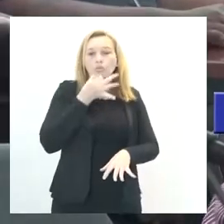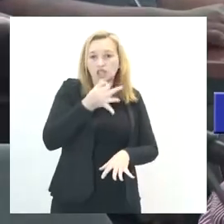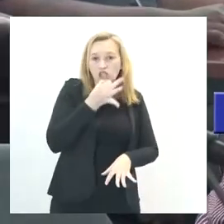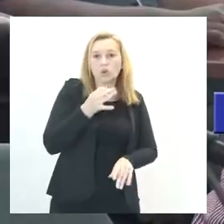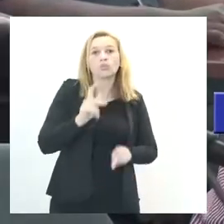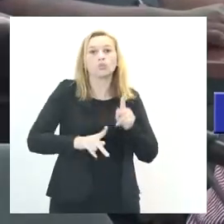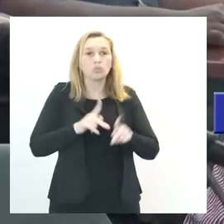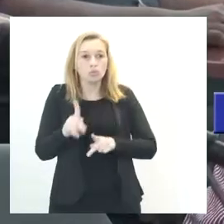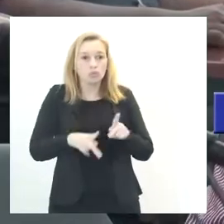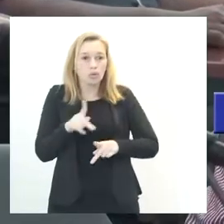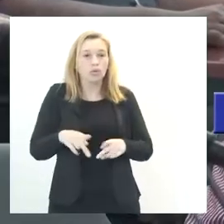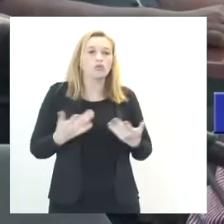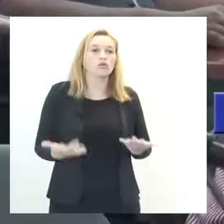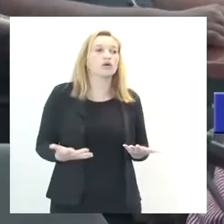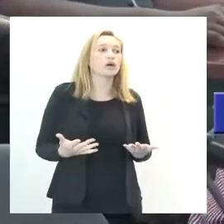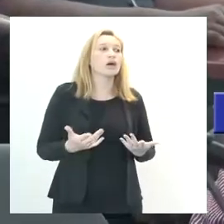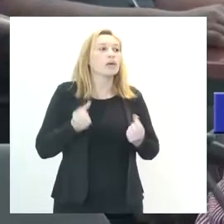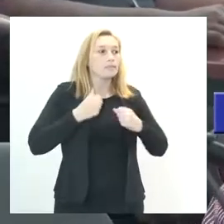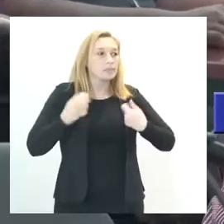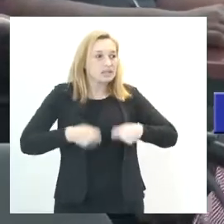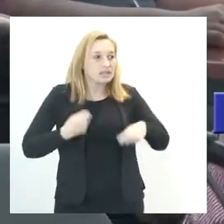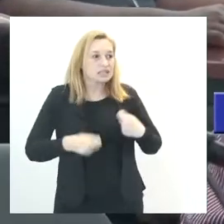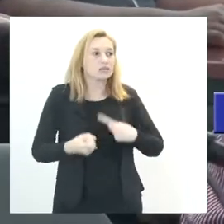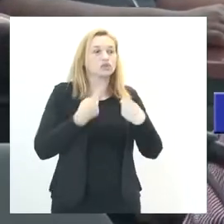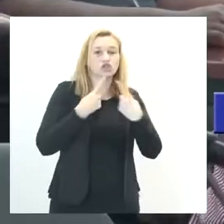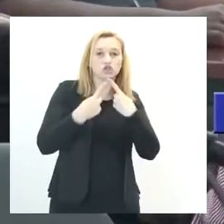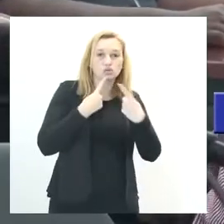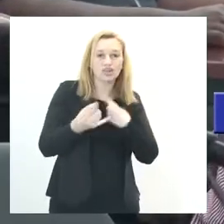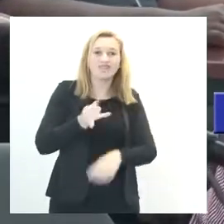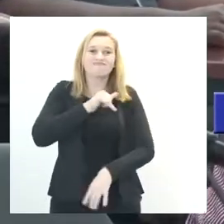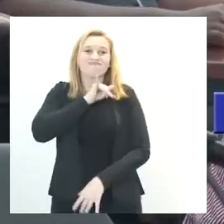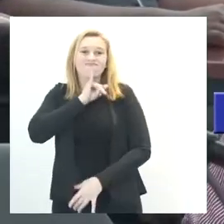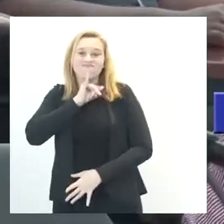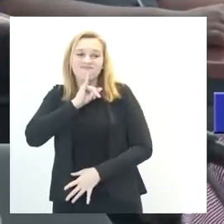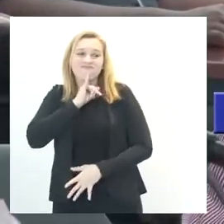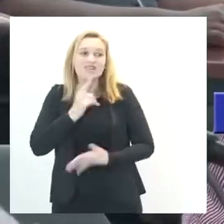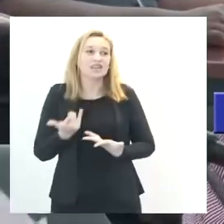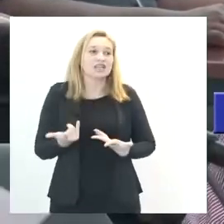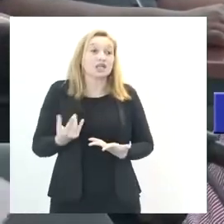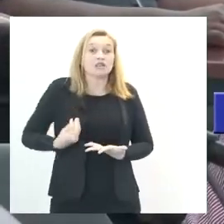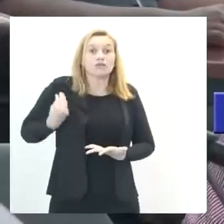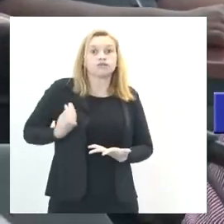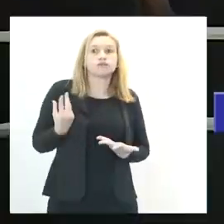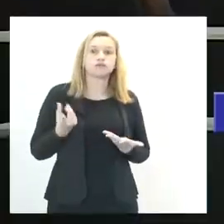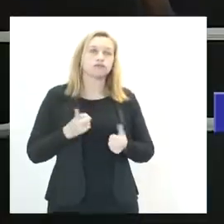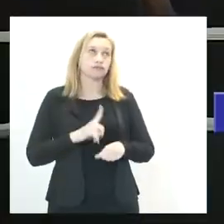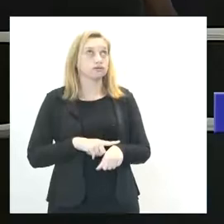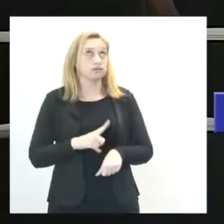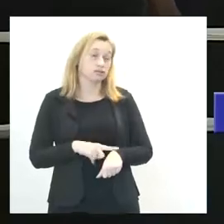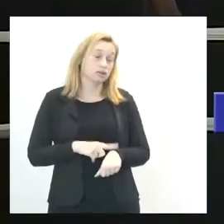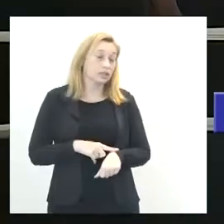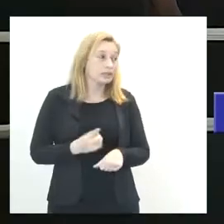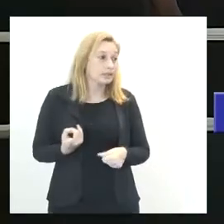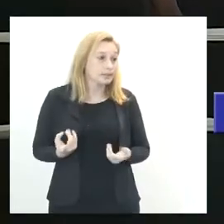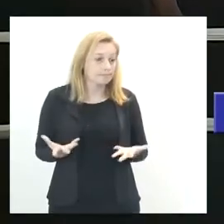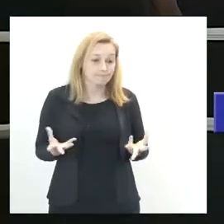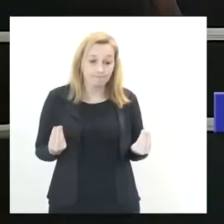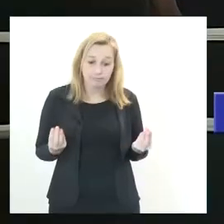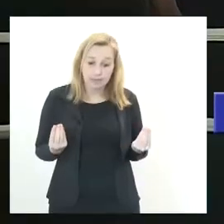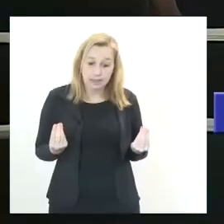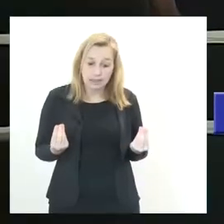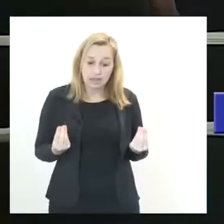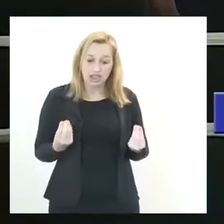precisamos debater infelizmente Vivemos num momento né